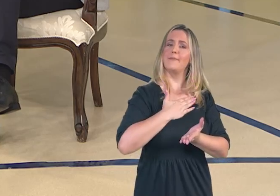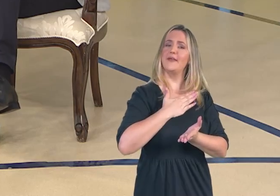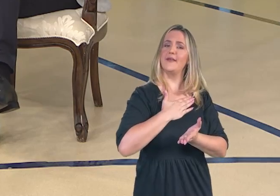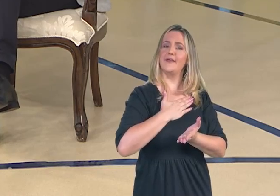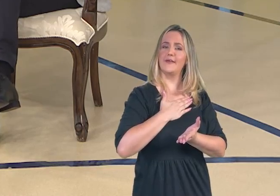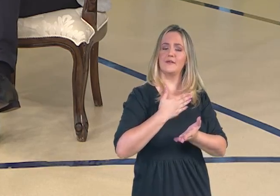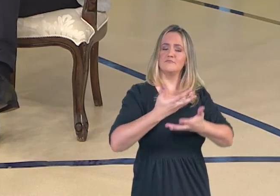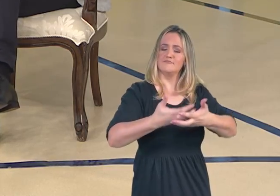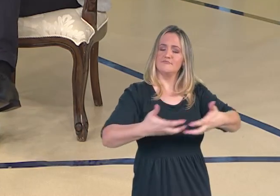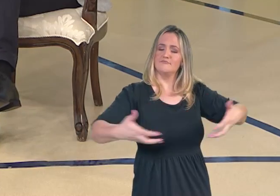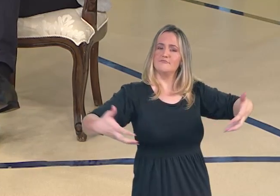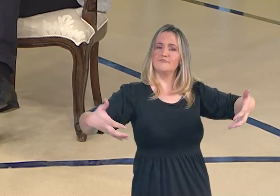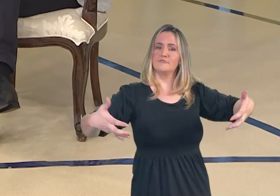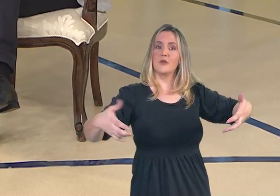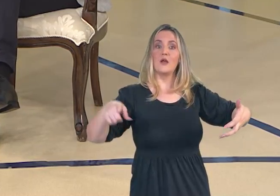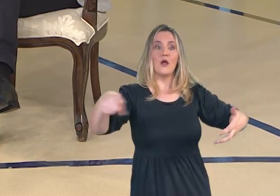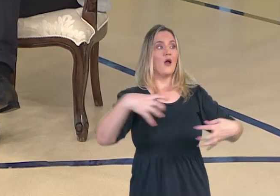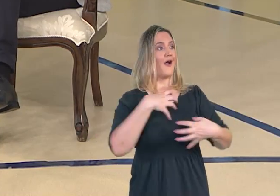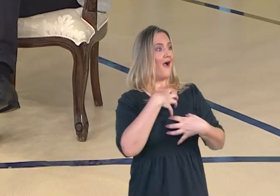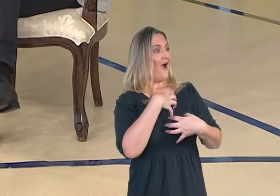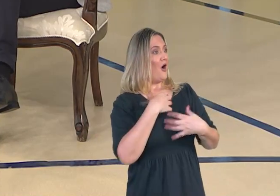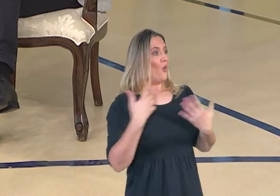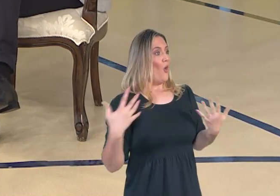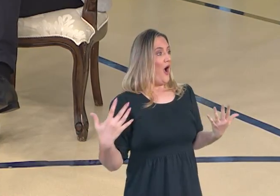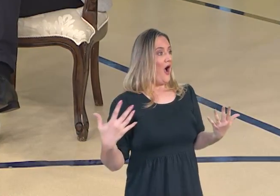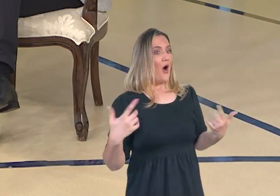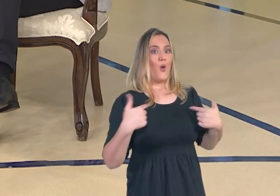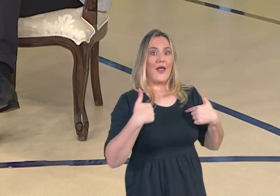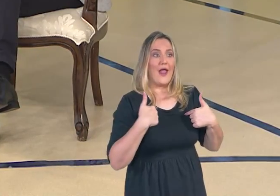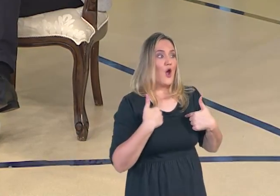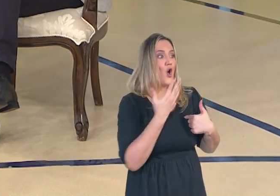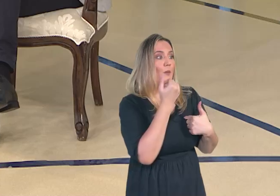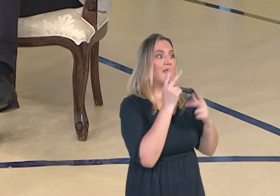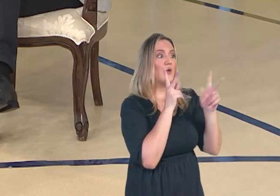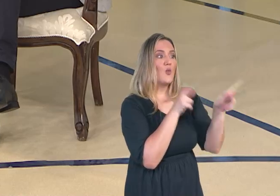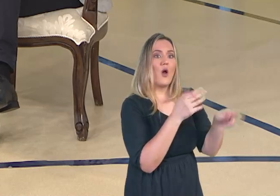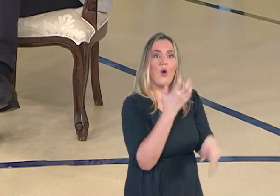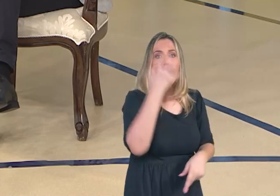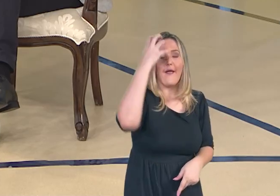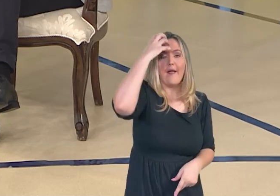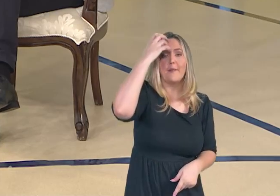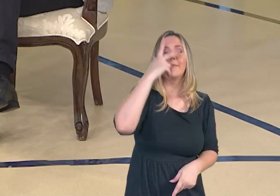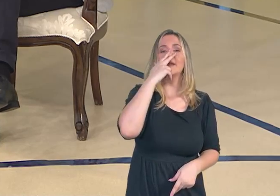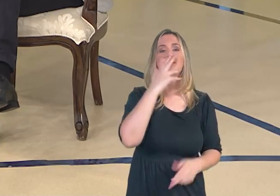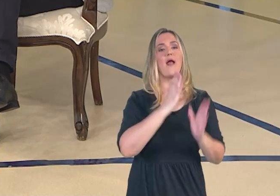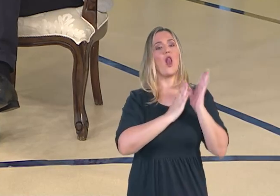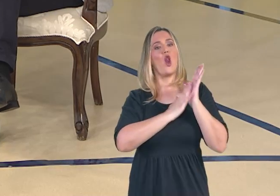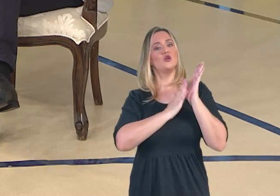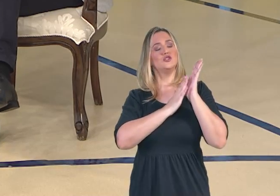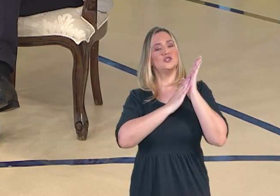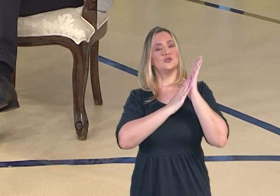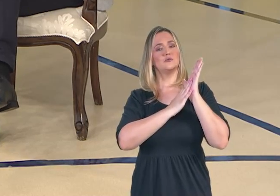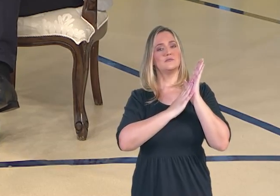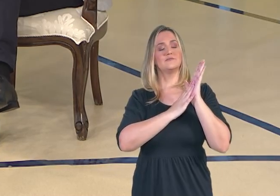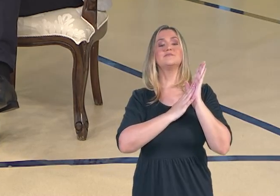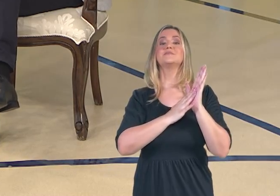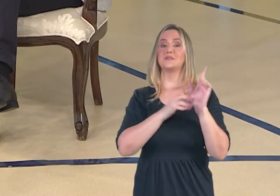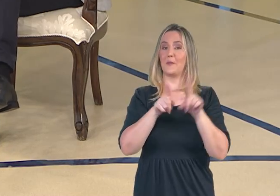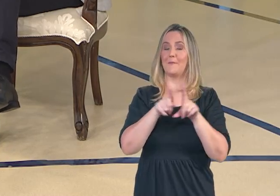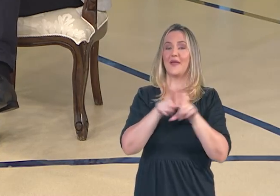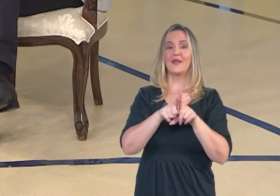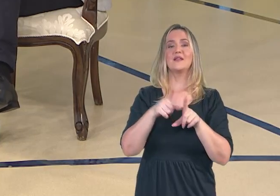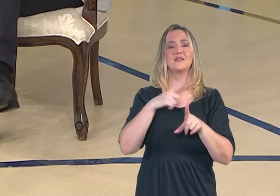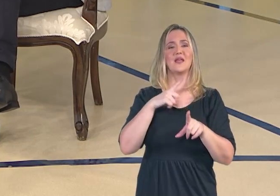soberano. Na Pérsia, por exemplo, de acordo com Plutarco, os principais atendentes do rei, especialmente os seus